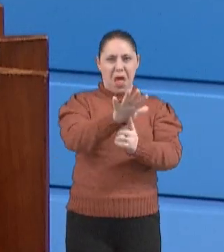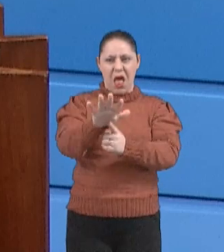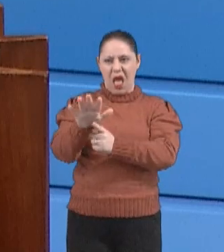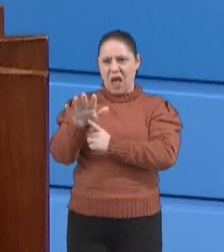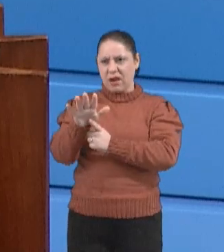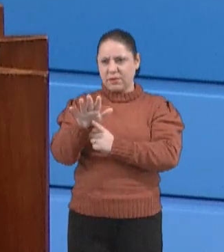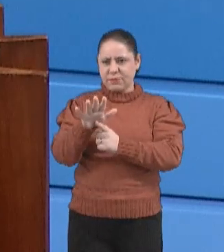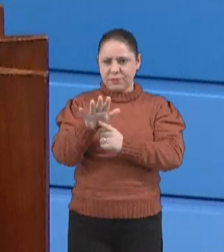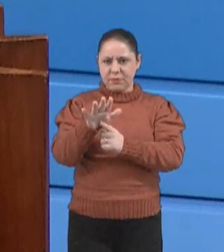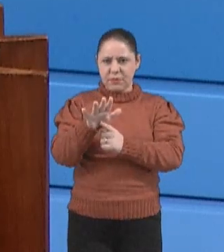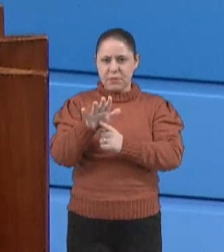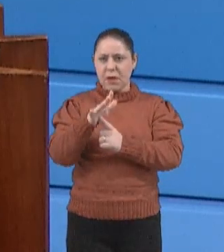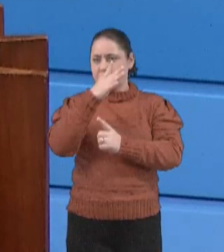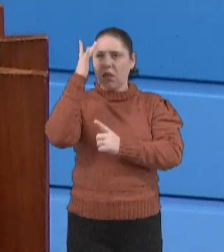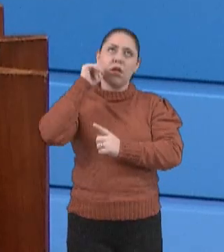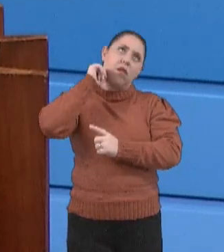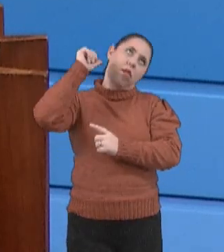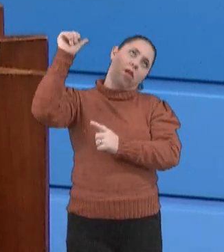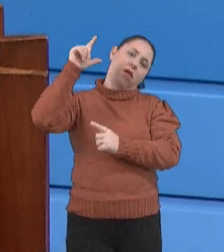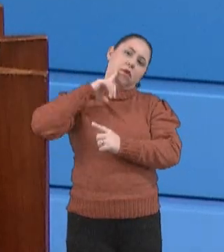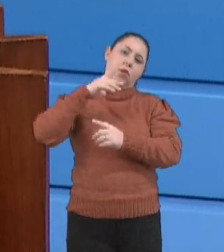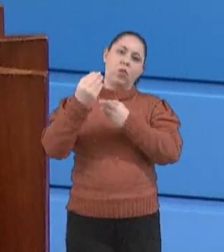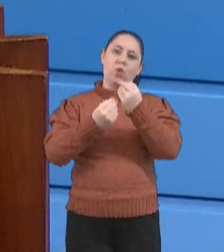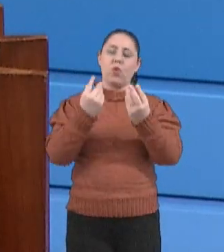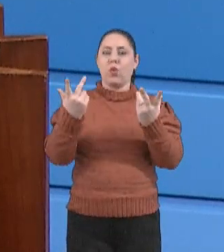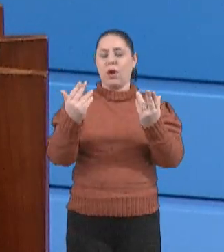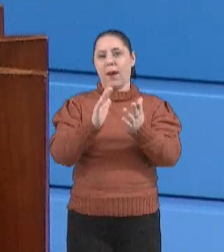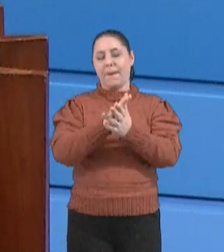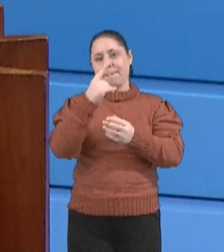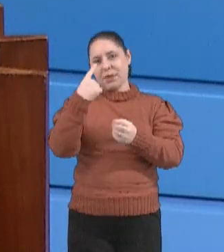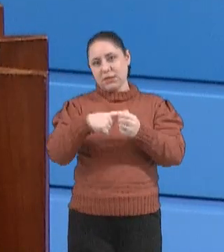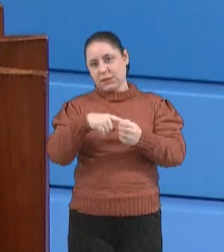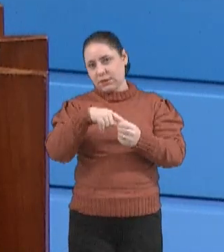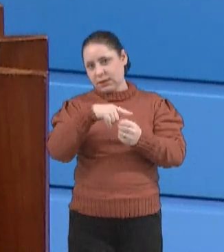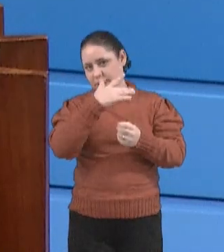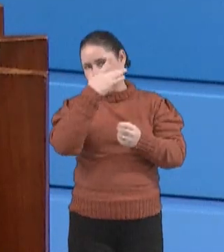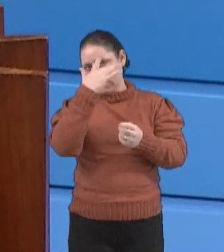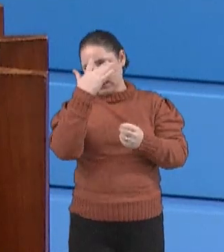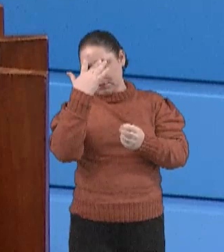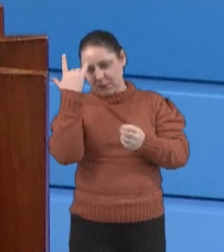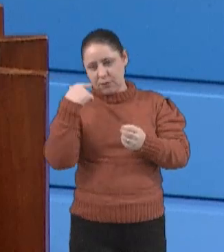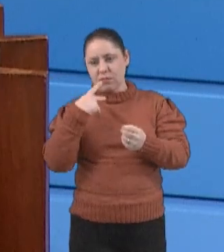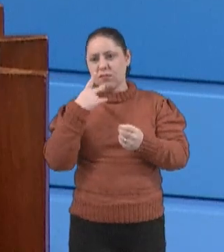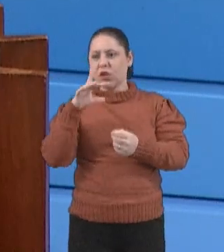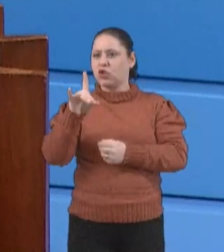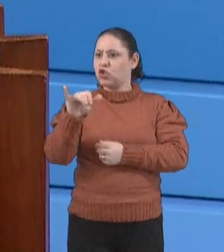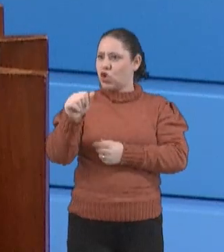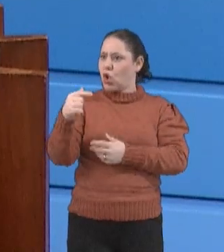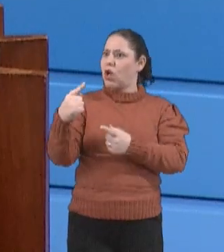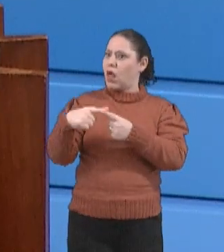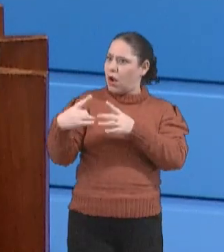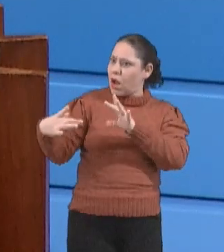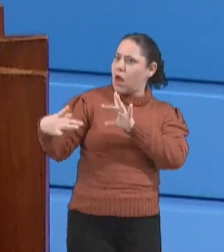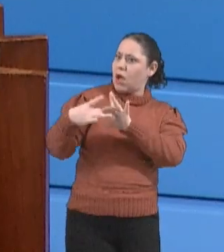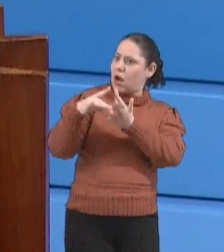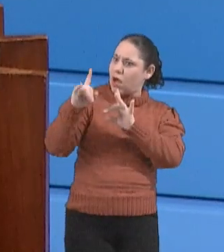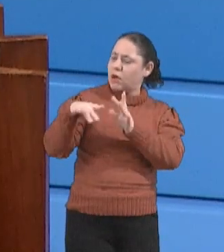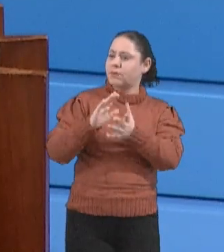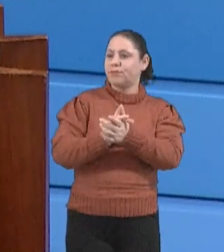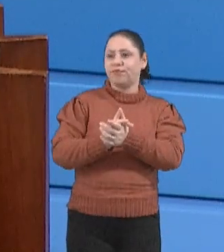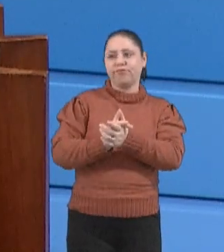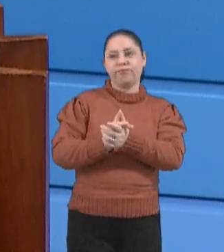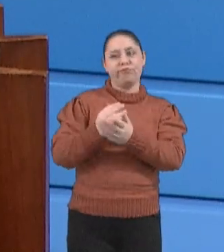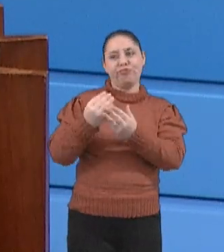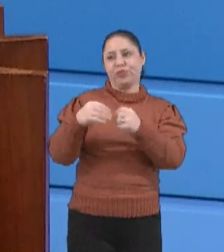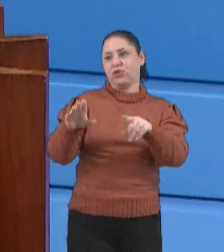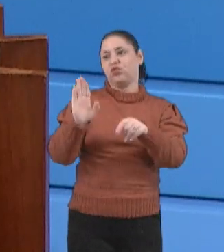alguém se enforca lá como aconteceu, a cidade estava aquela turbulência, como é que tem a Dione com isso? Já estava feito o